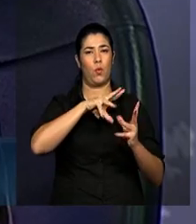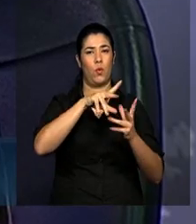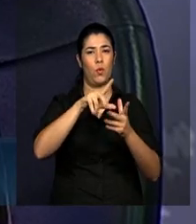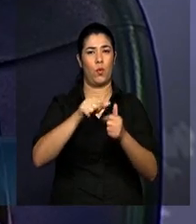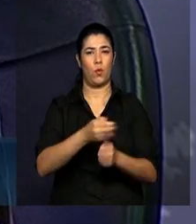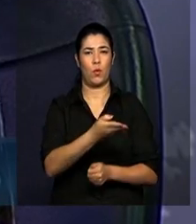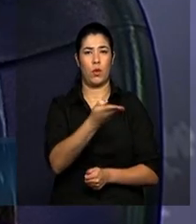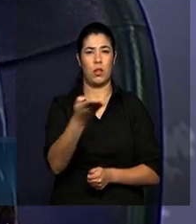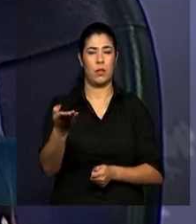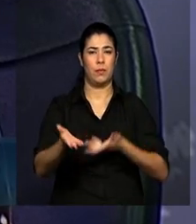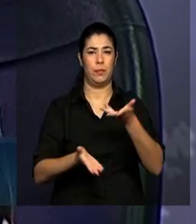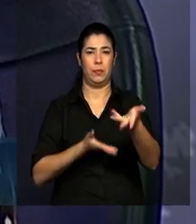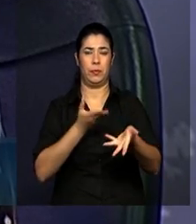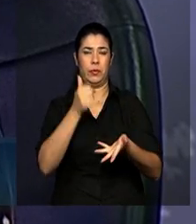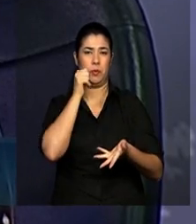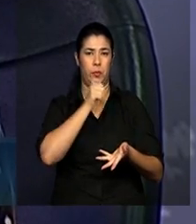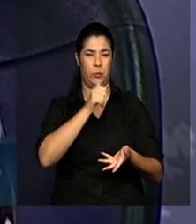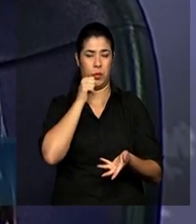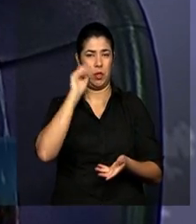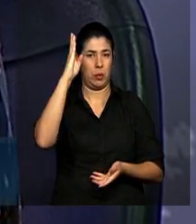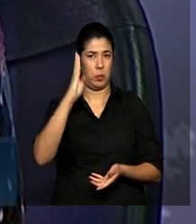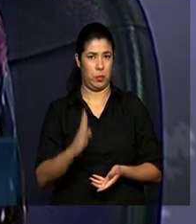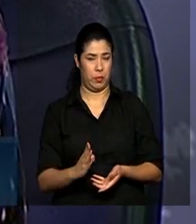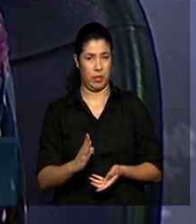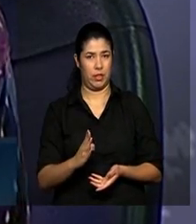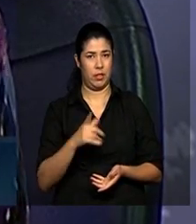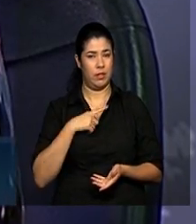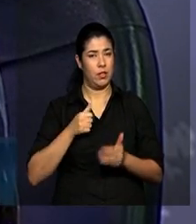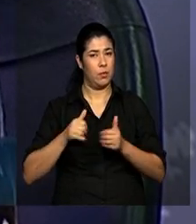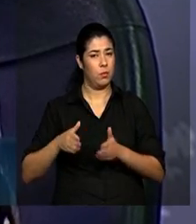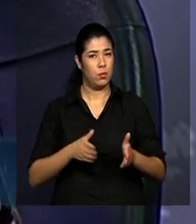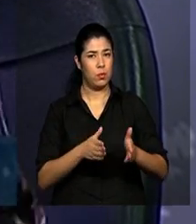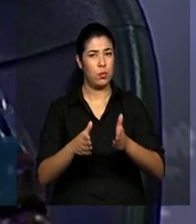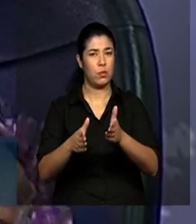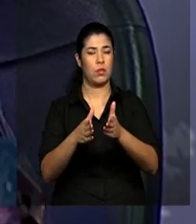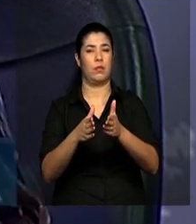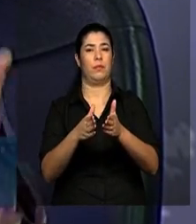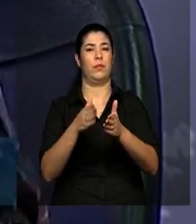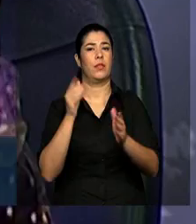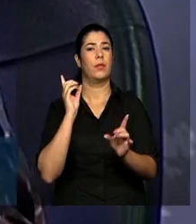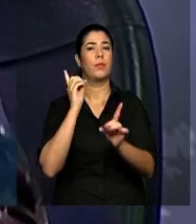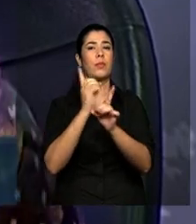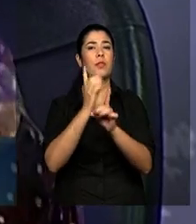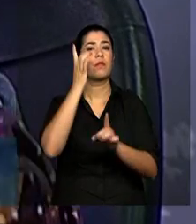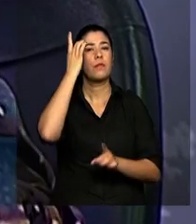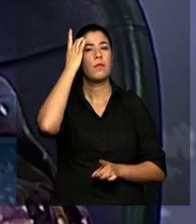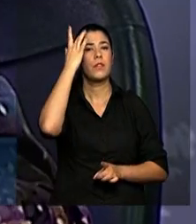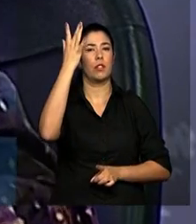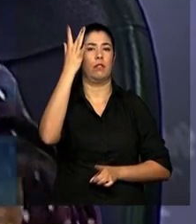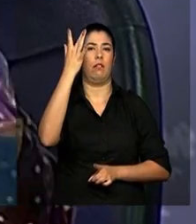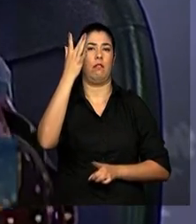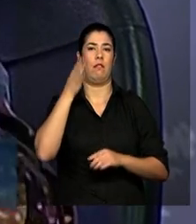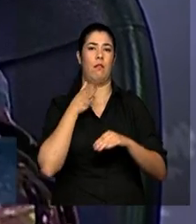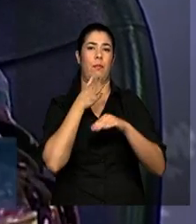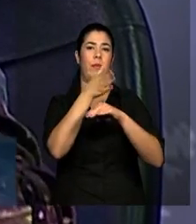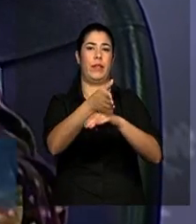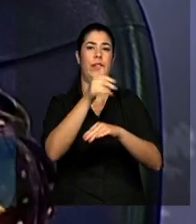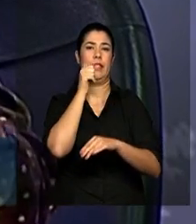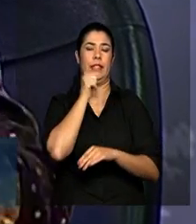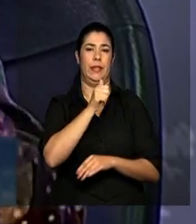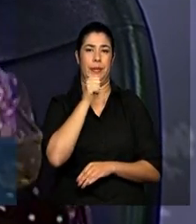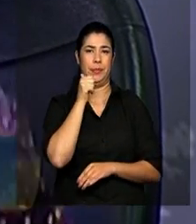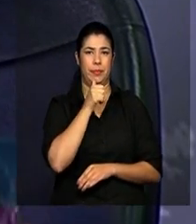caminho da universalização do acesso, de facilitar o acesso das